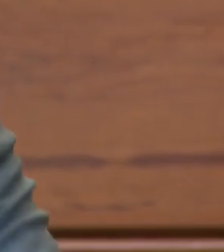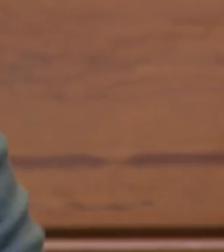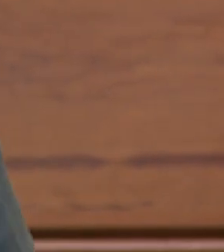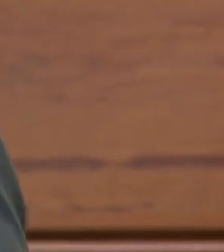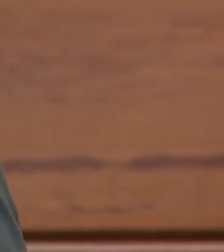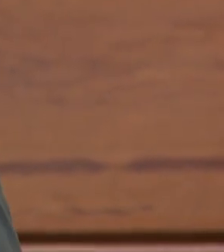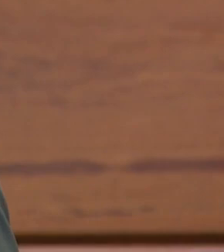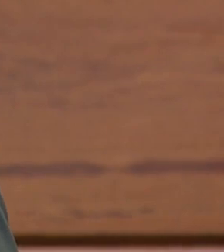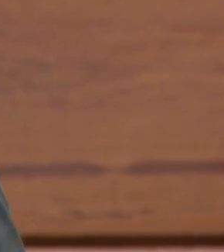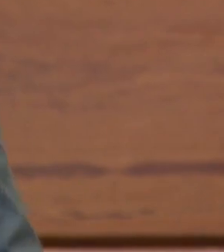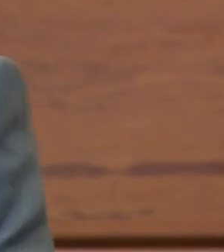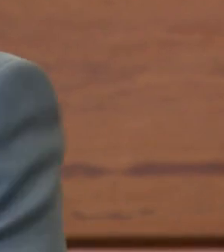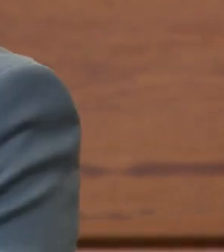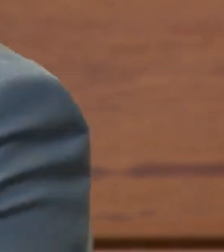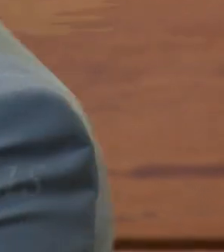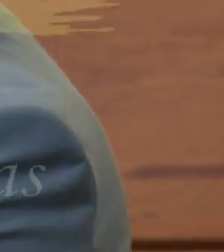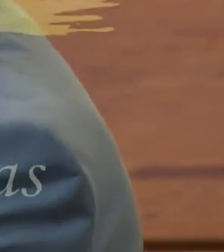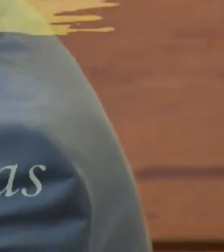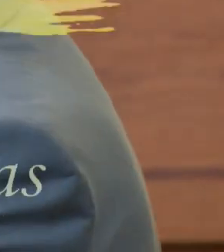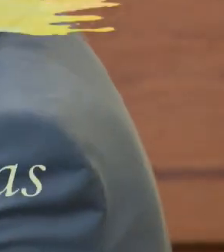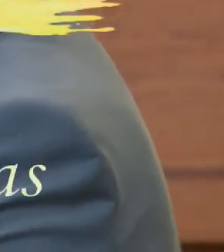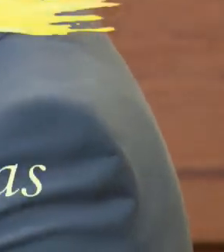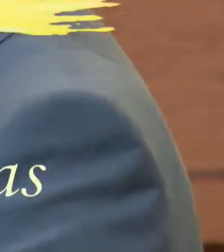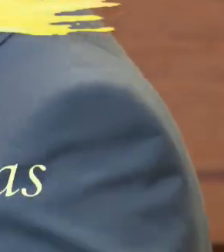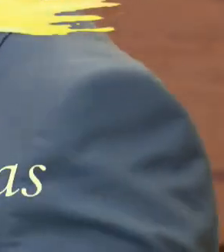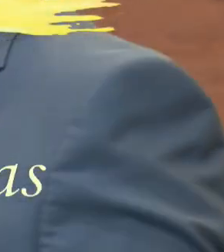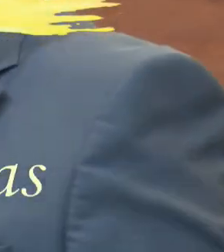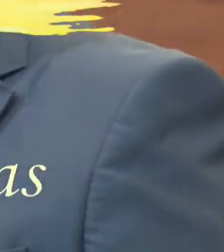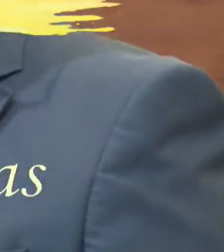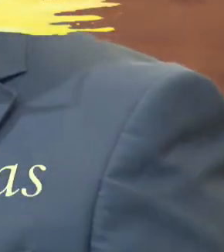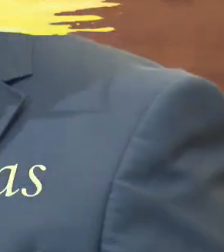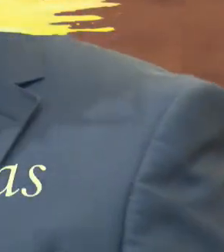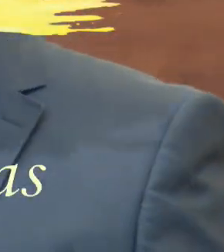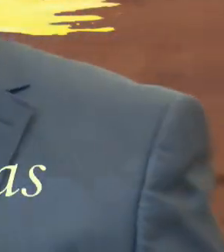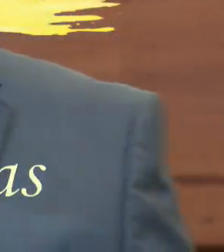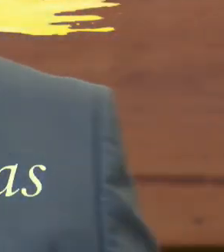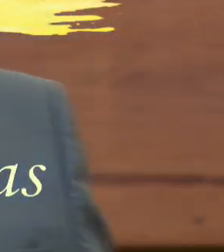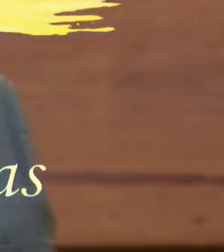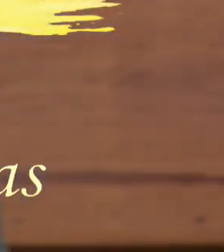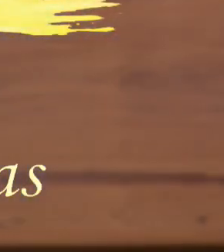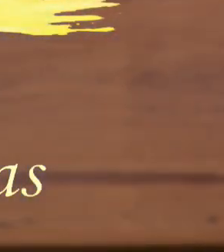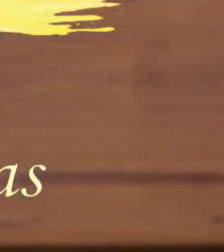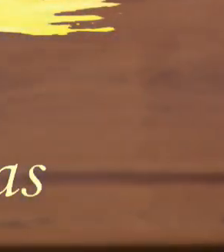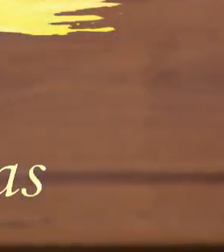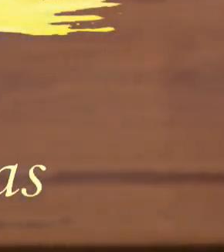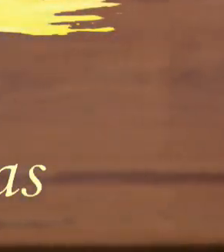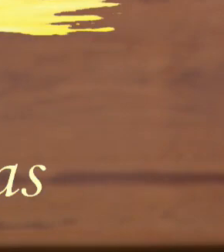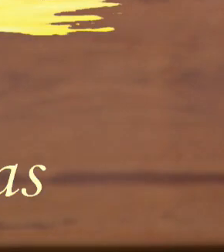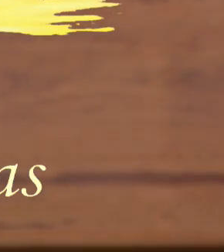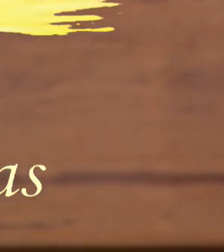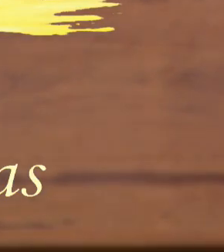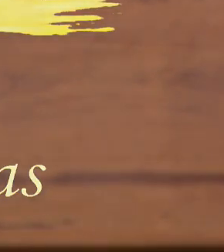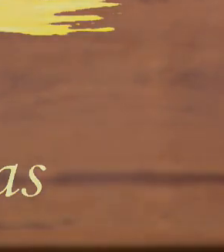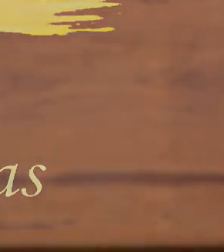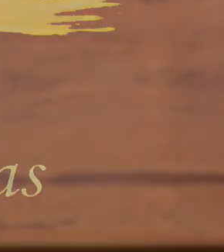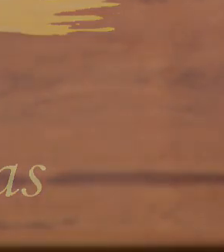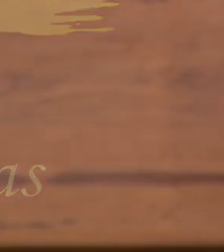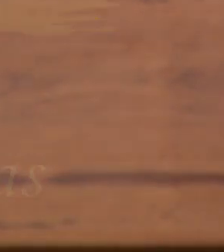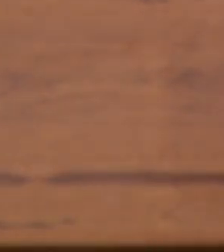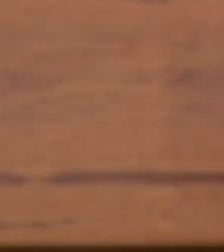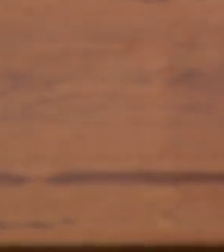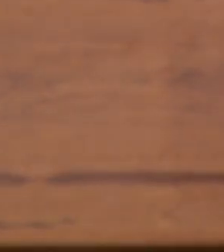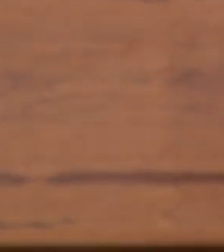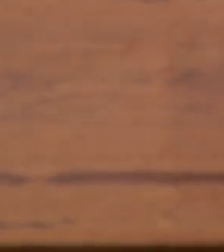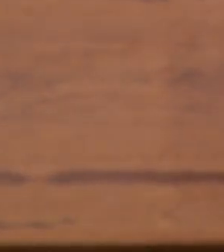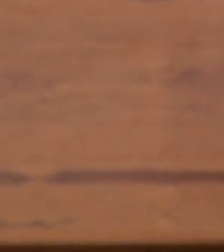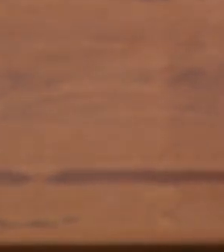sua casa, alguns irmãos aqui no templo, para juntos nós orarmos ao Senhor, clamarmos a